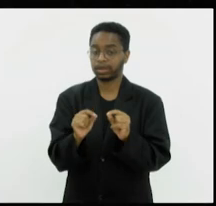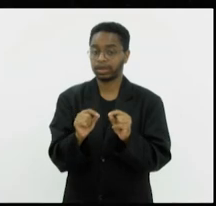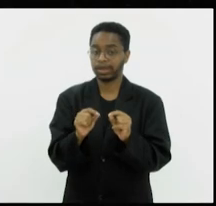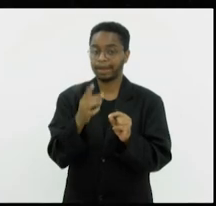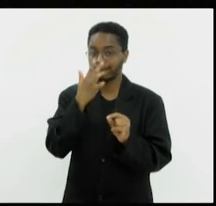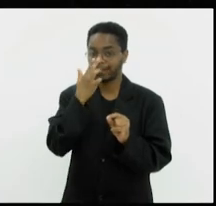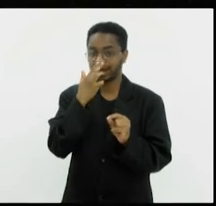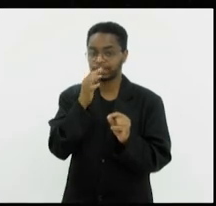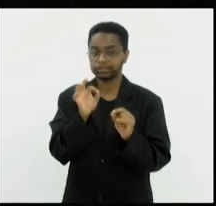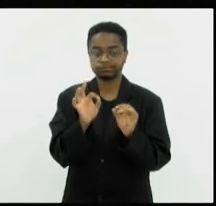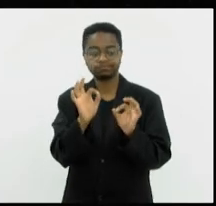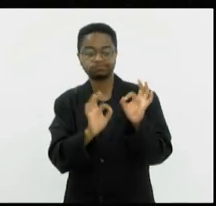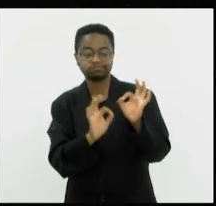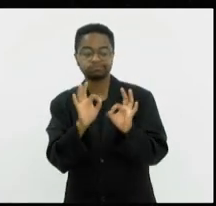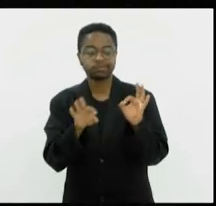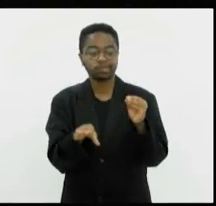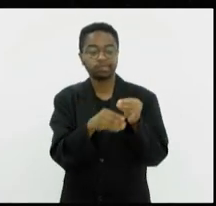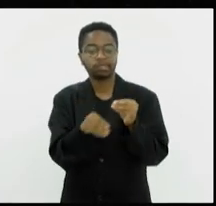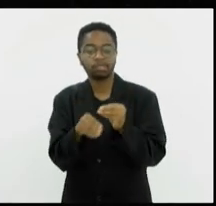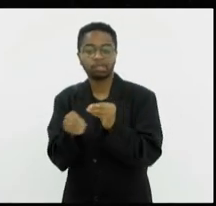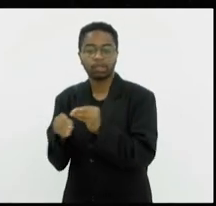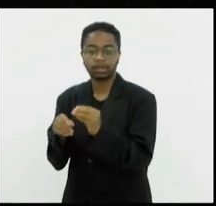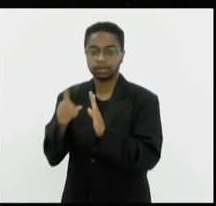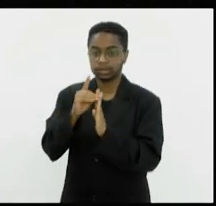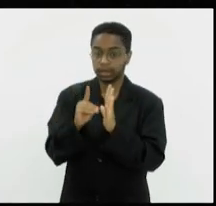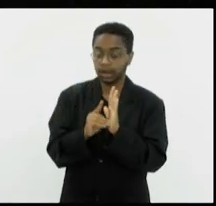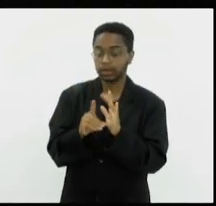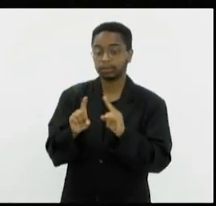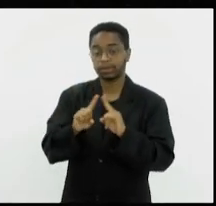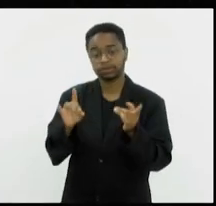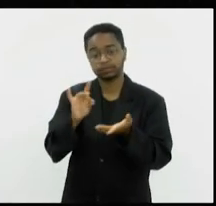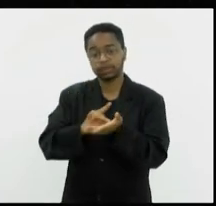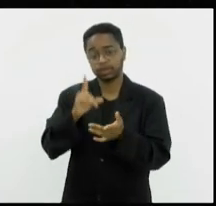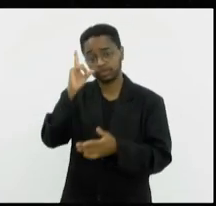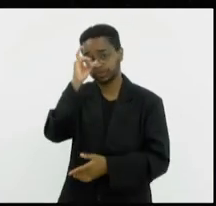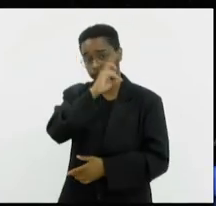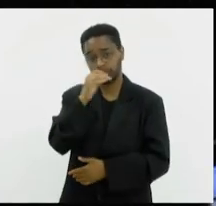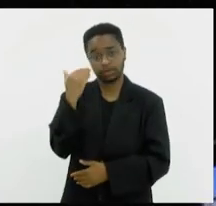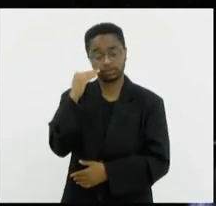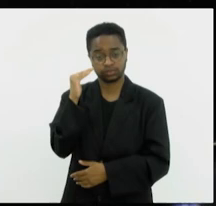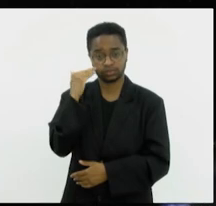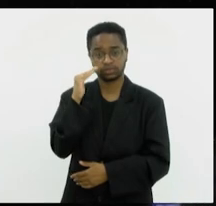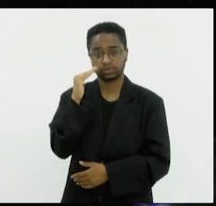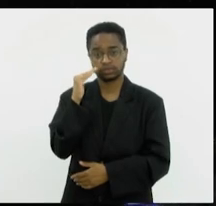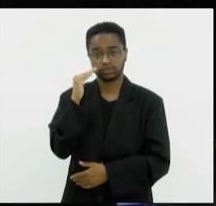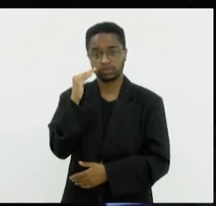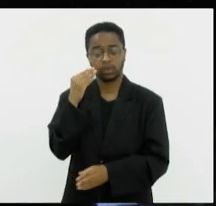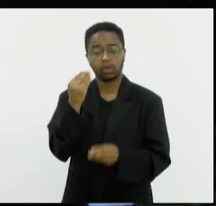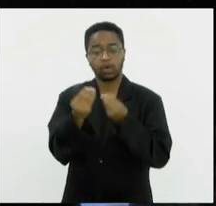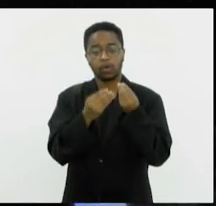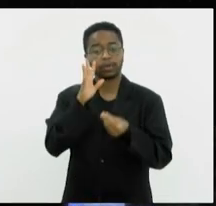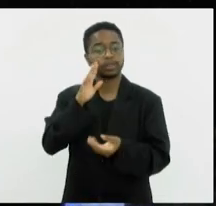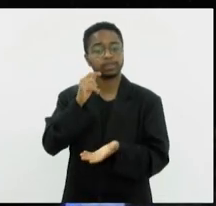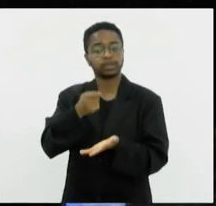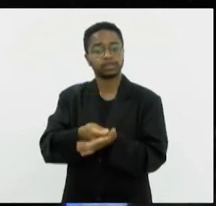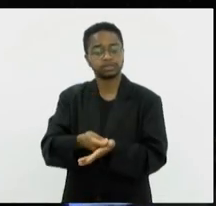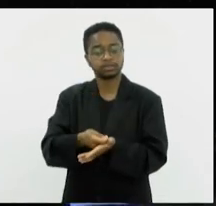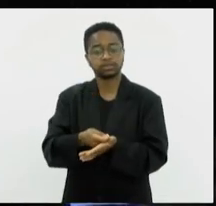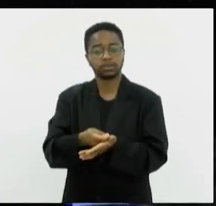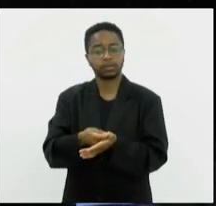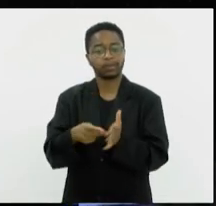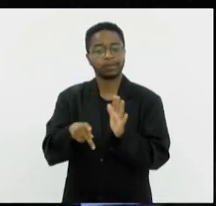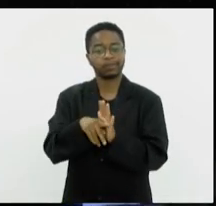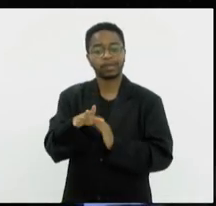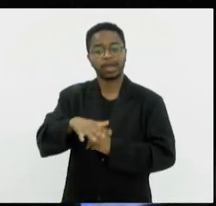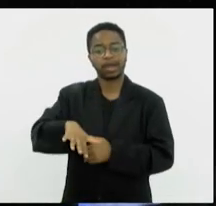feito por um decreto que torna muito difícil a compreensão das decisões que serão tomadas na área